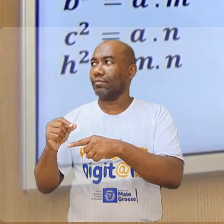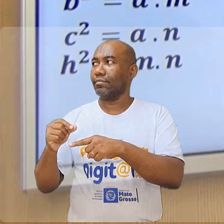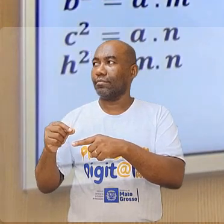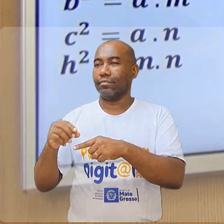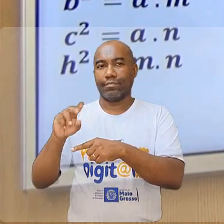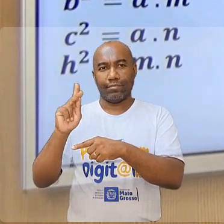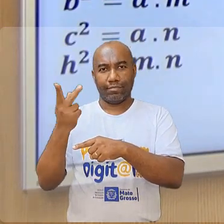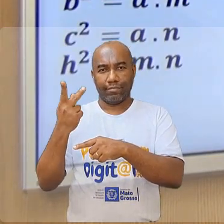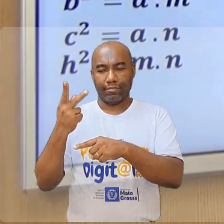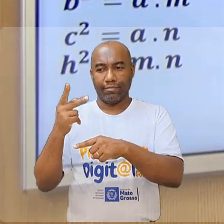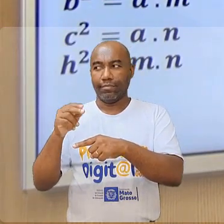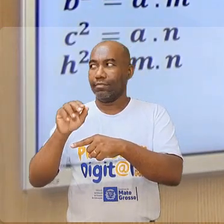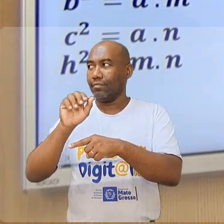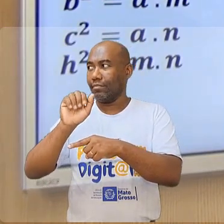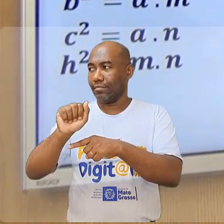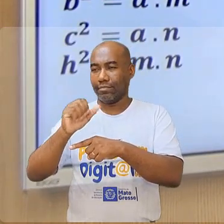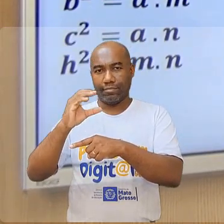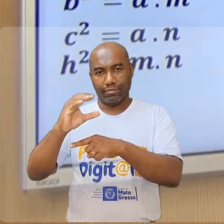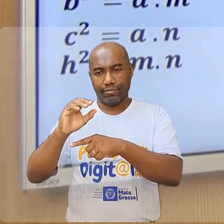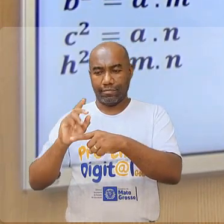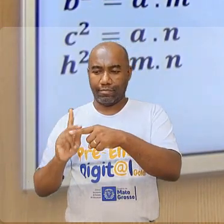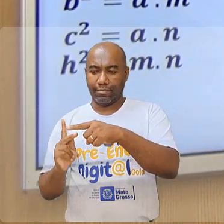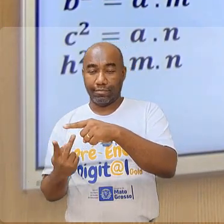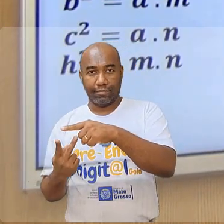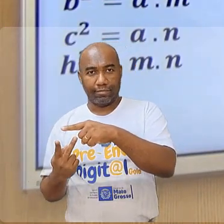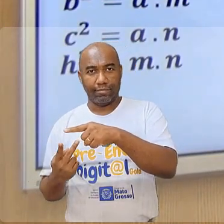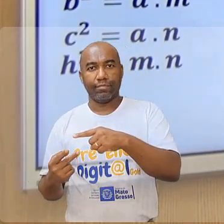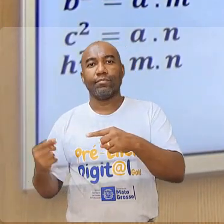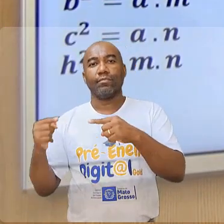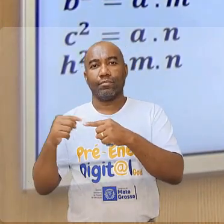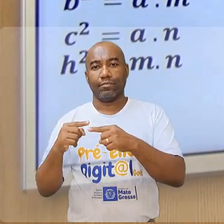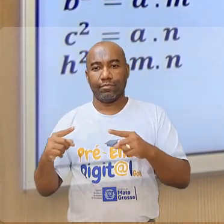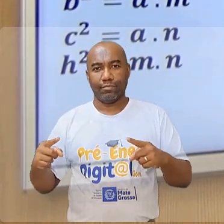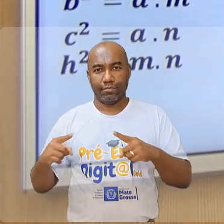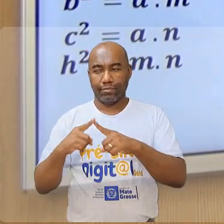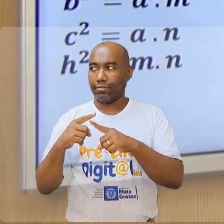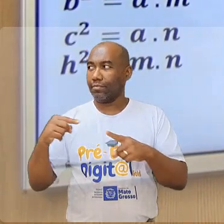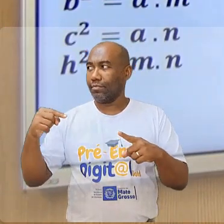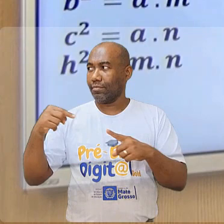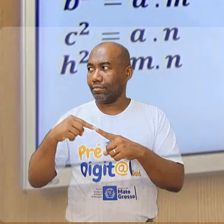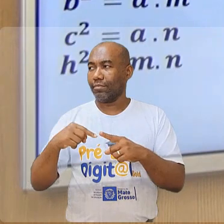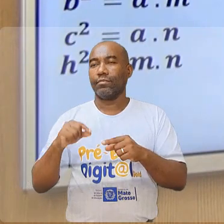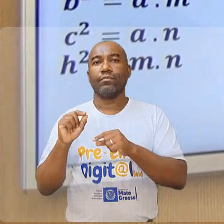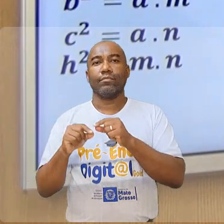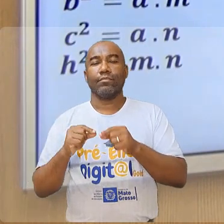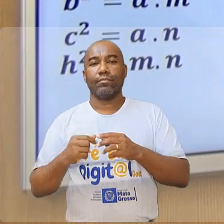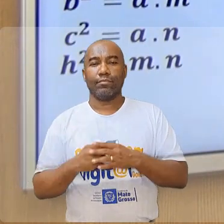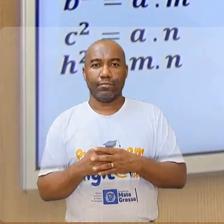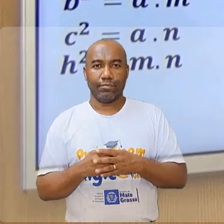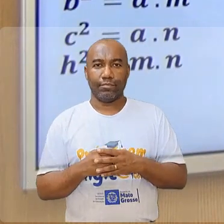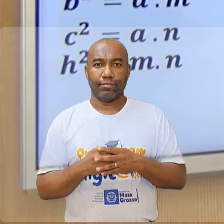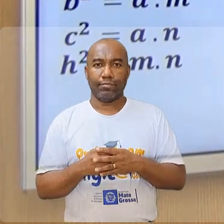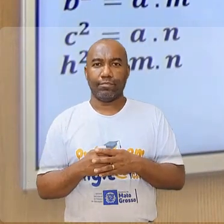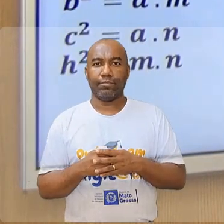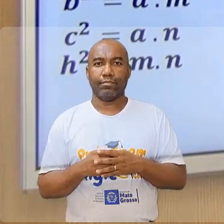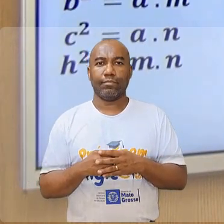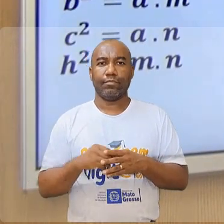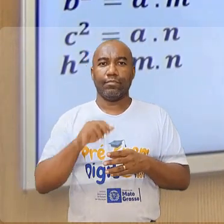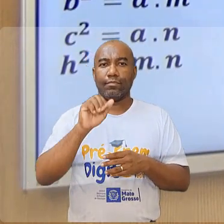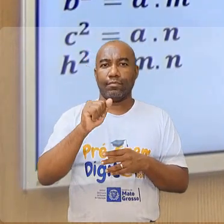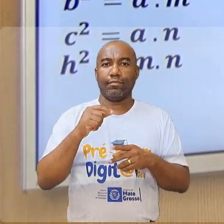ao nosso olhar Então eu tenho uma HQ que não vai fazer multiplicar cruzado um monte de cá proporcionalmente né